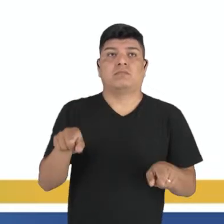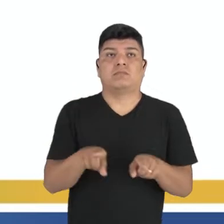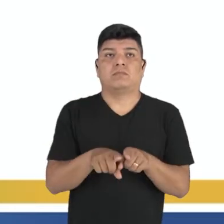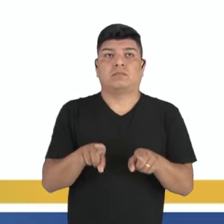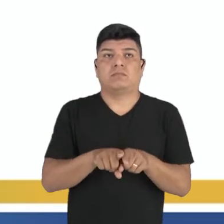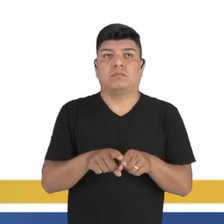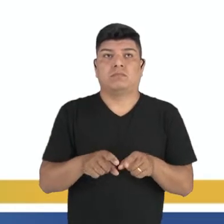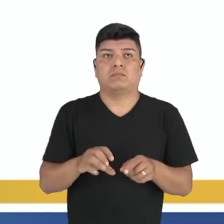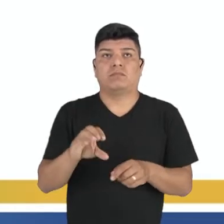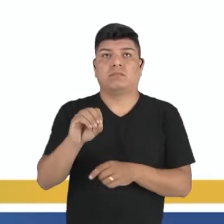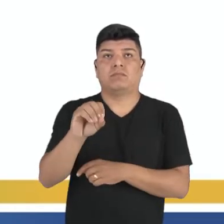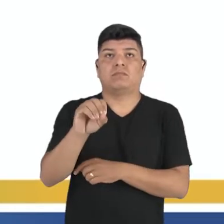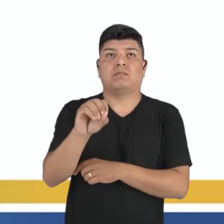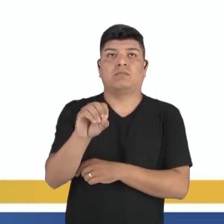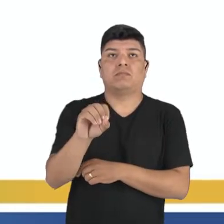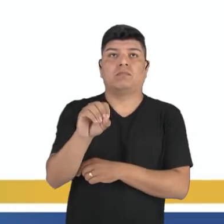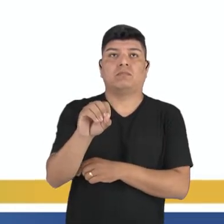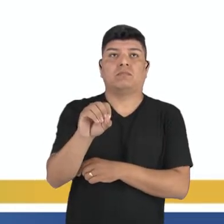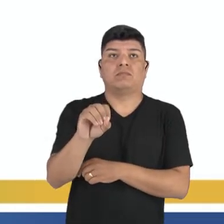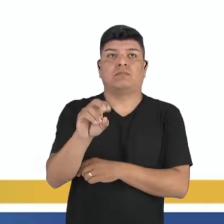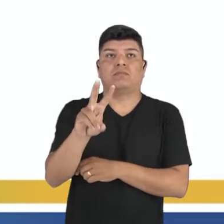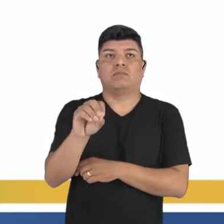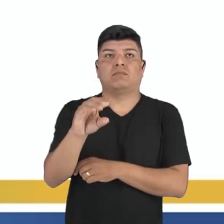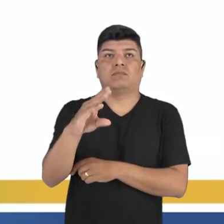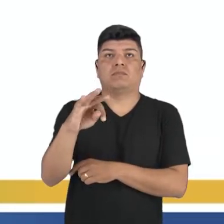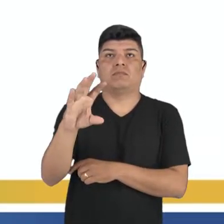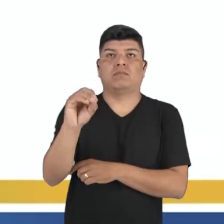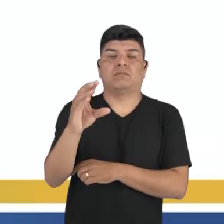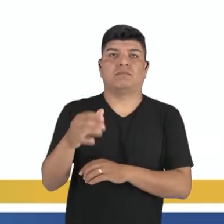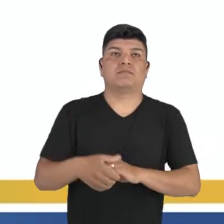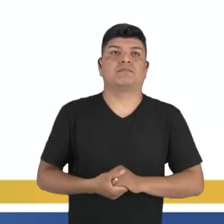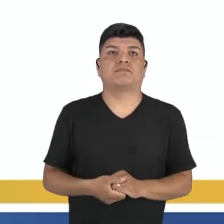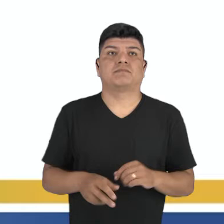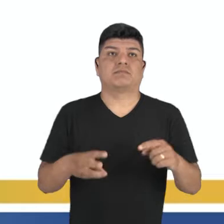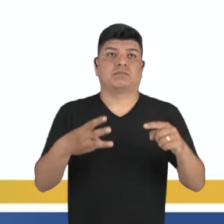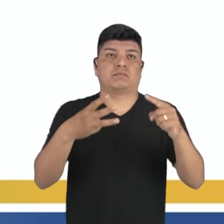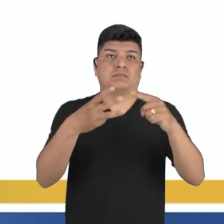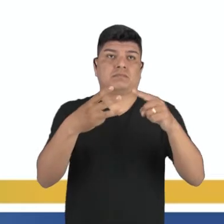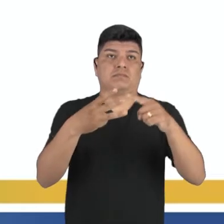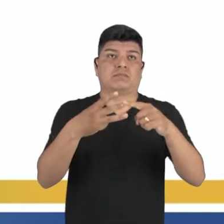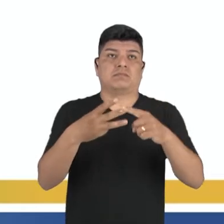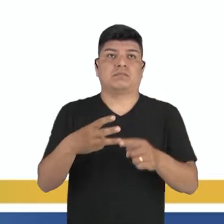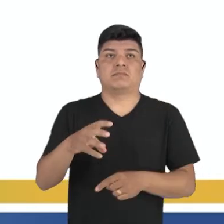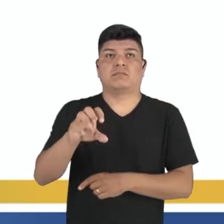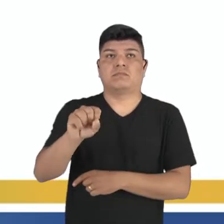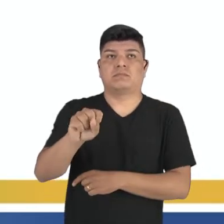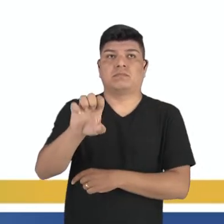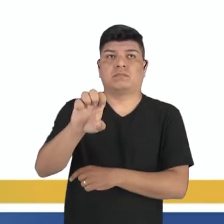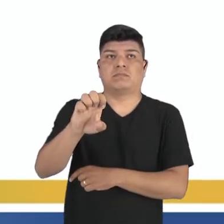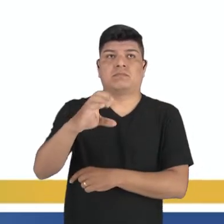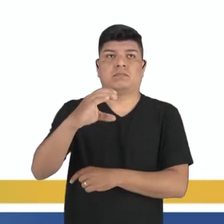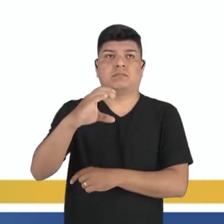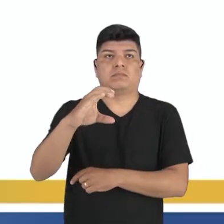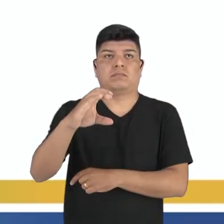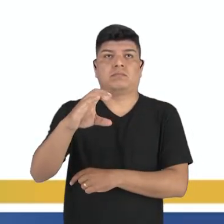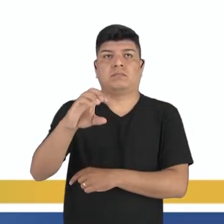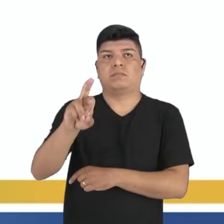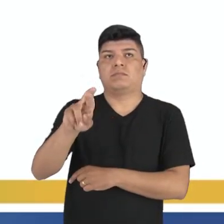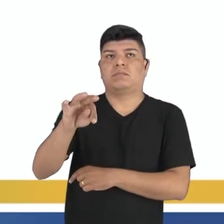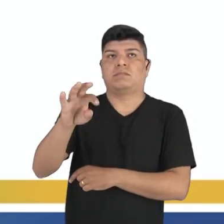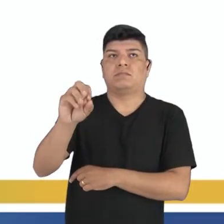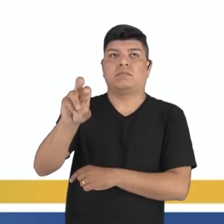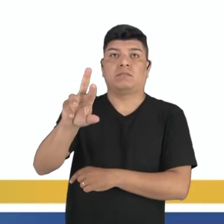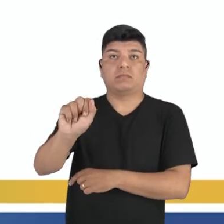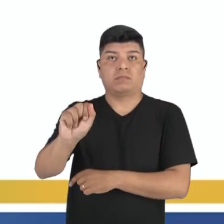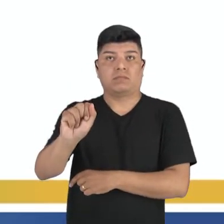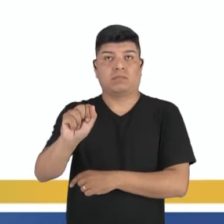do ovócito, né, ou do óvulo. A fase secretora, né, o folículo ele se rompe, liberando o ovócito, né, que vai